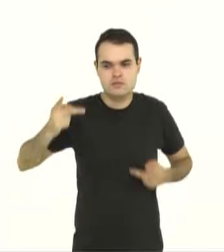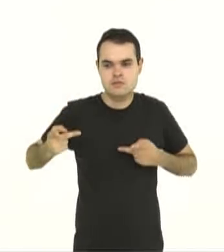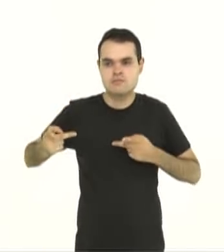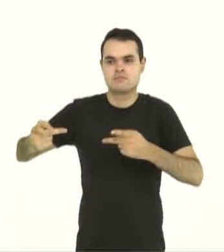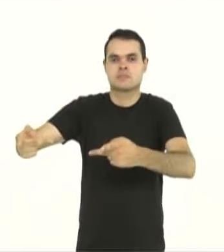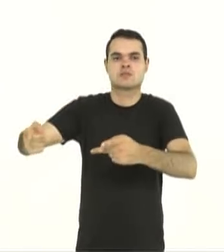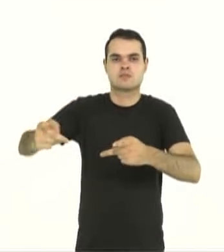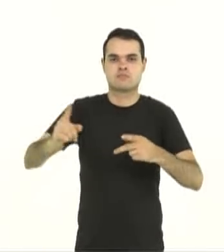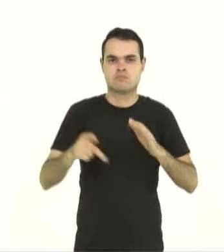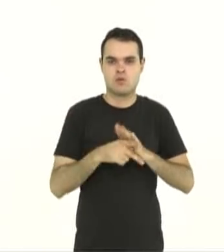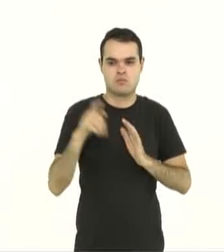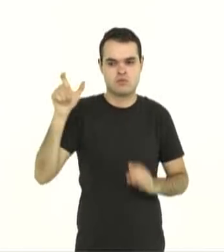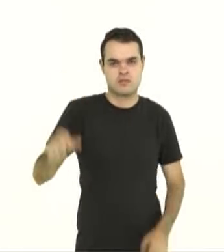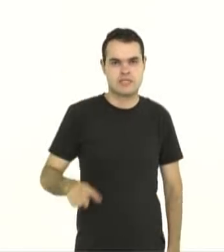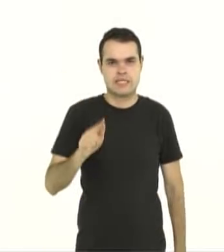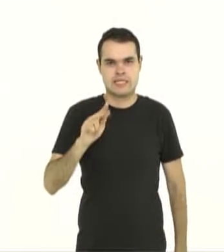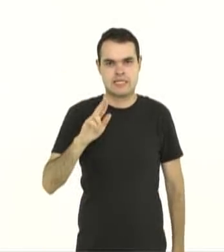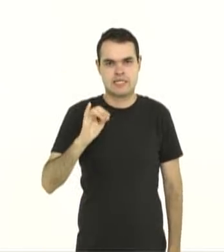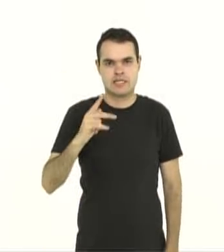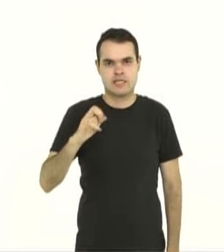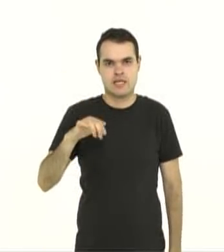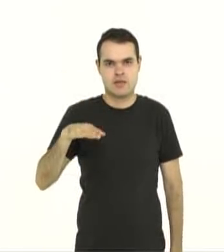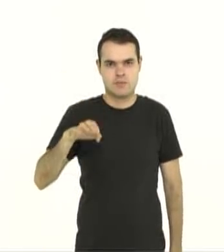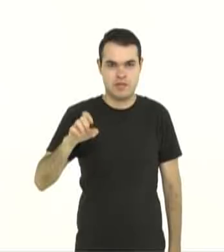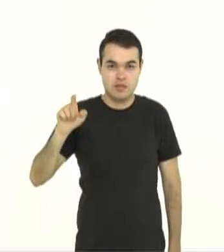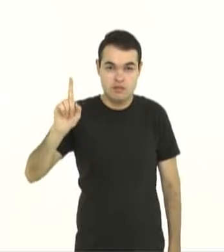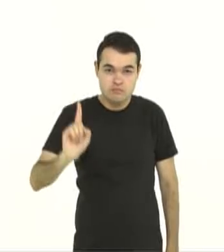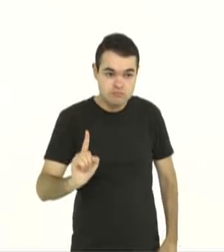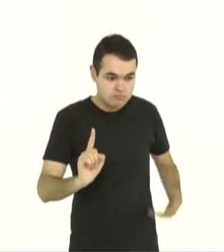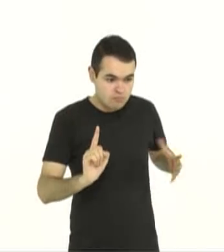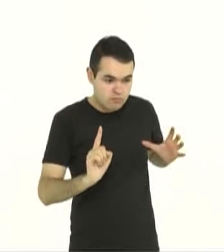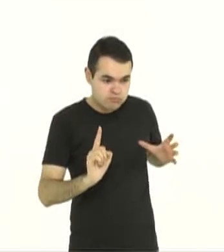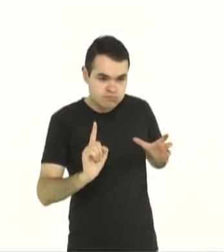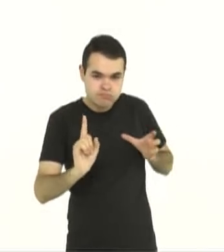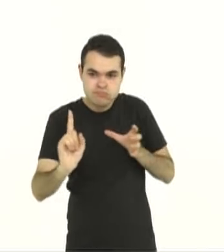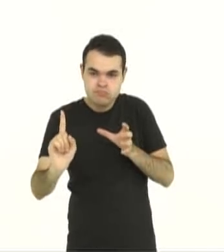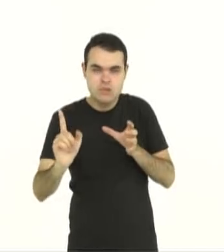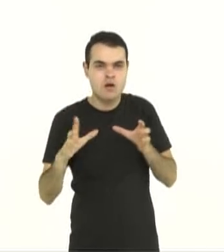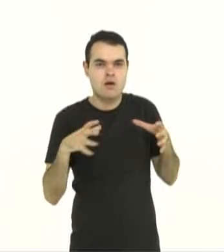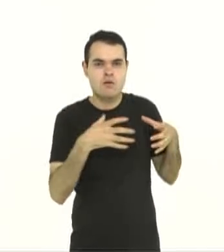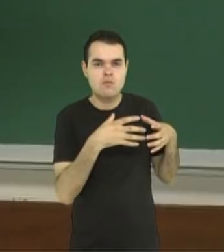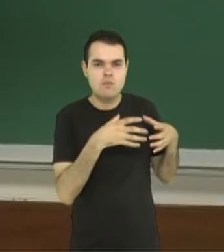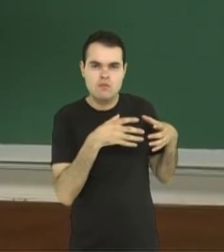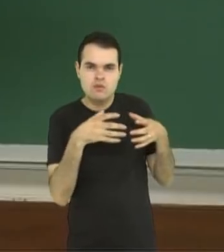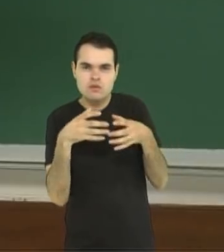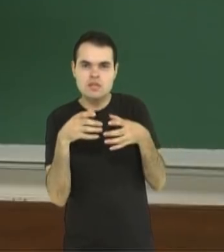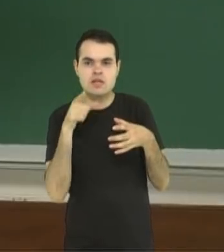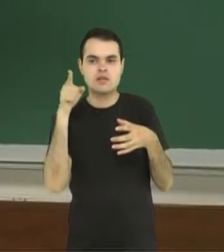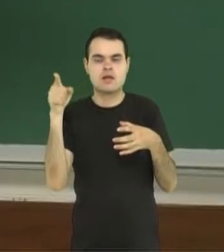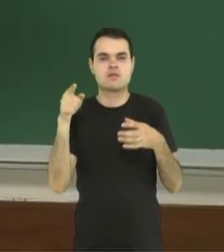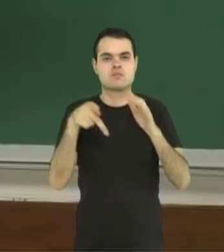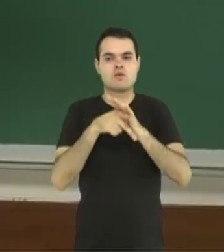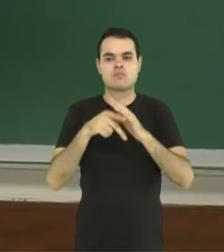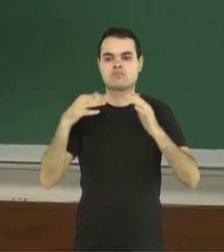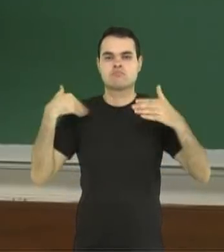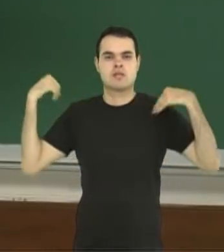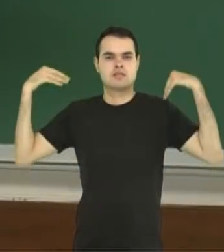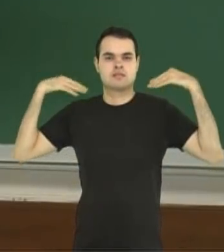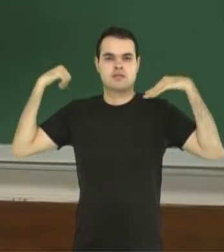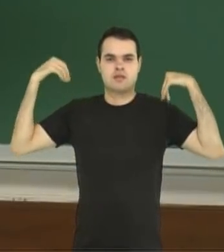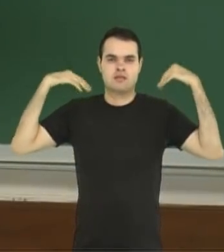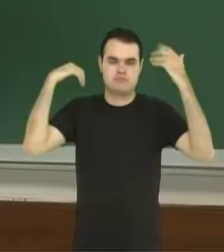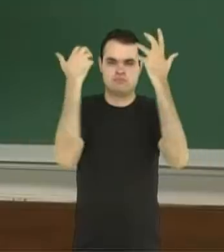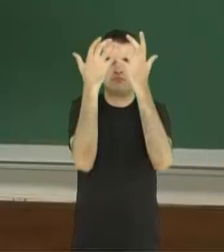que foram guiadas pelo Guilherme lá naquela visita, né, no parque turístico. Aqui, igual está aqui no enunciado, né, que ele